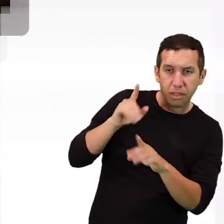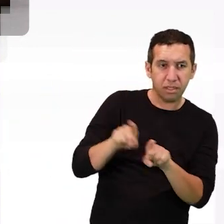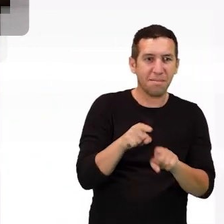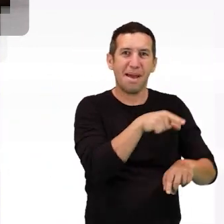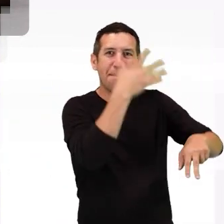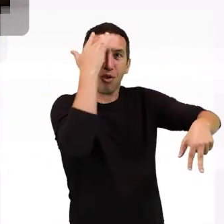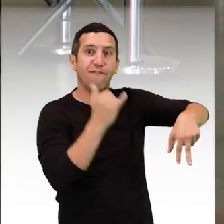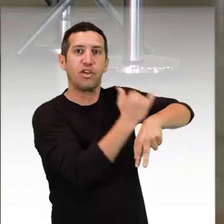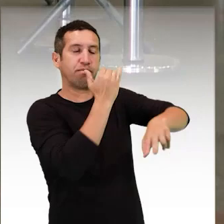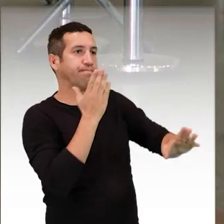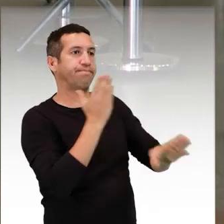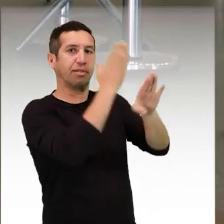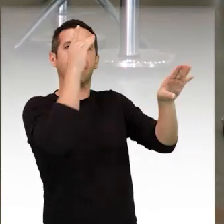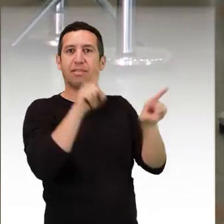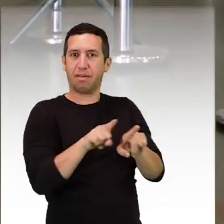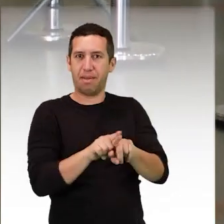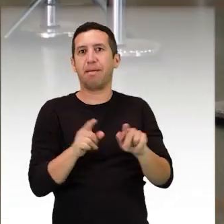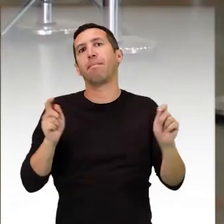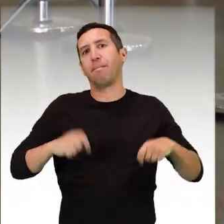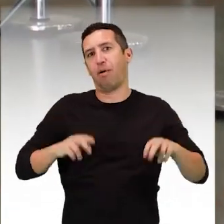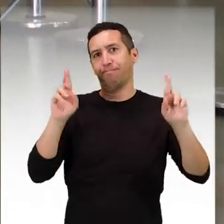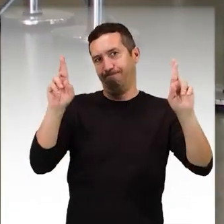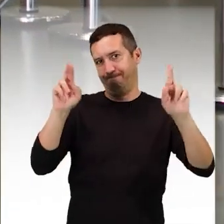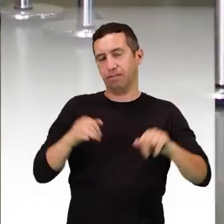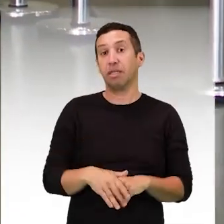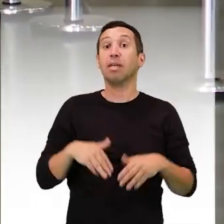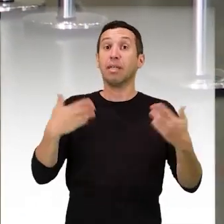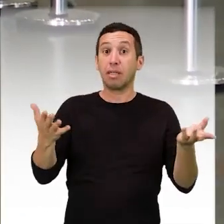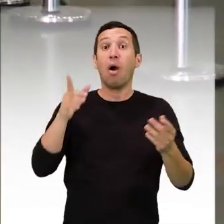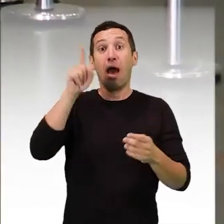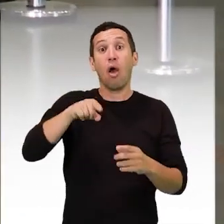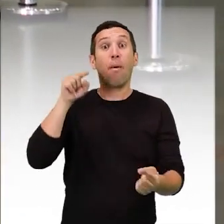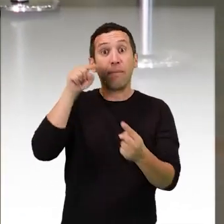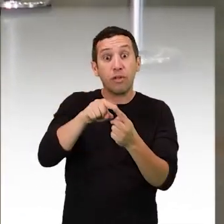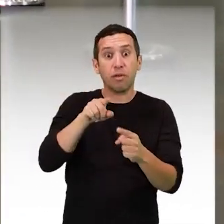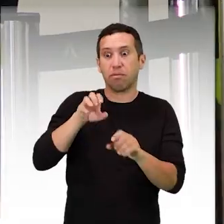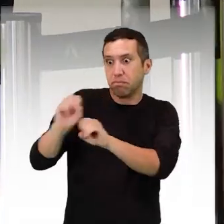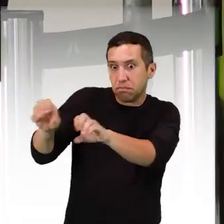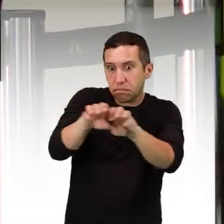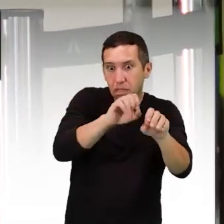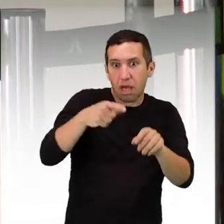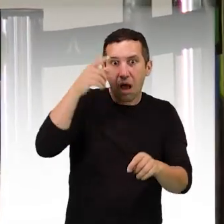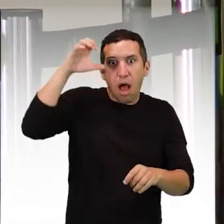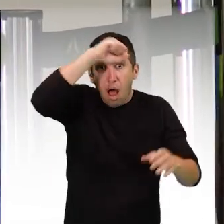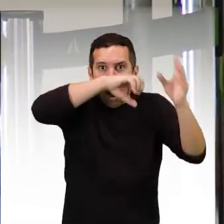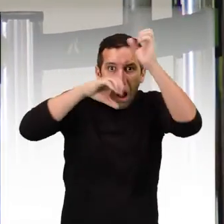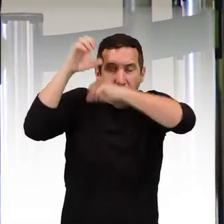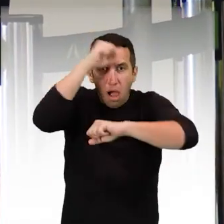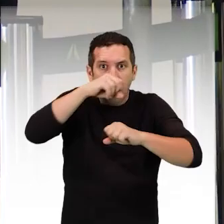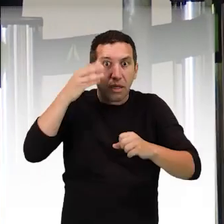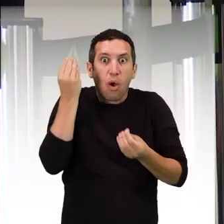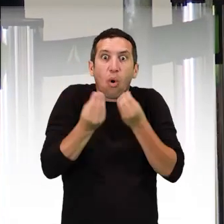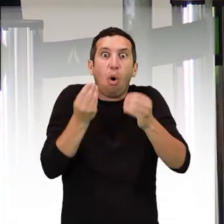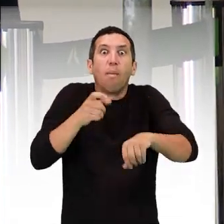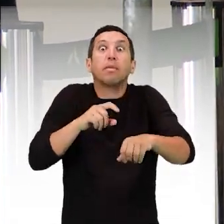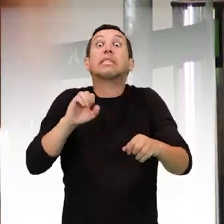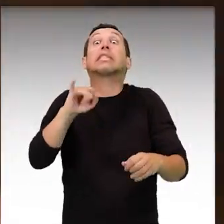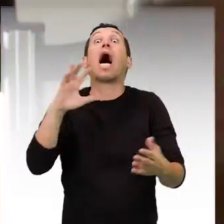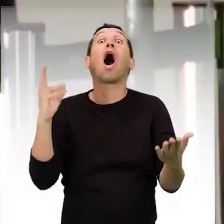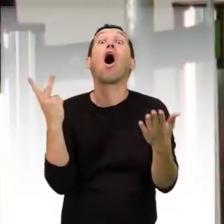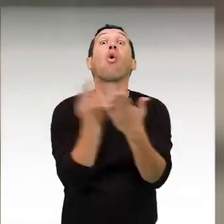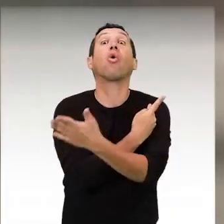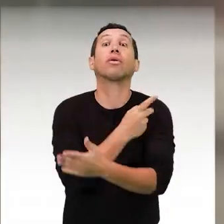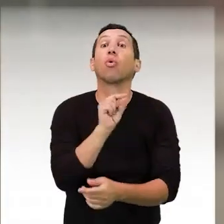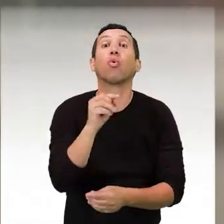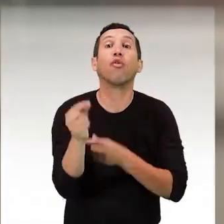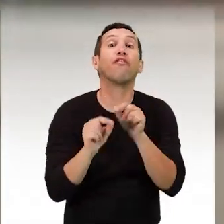efetivamente realizada. Com a campanha e o curso destinado a trabalhadores, a ideia é formar agentes capacitados para